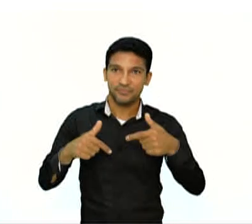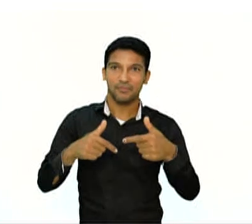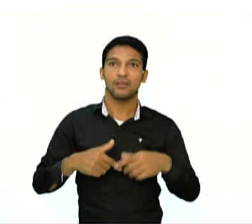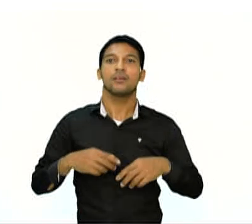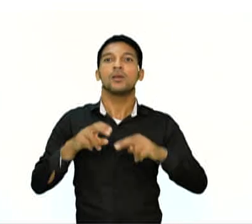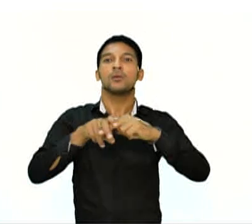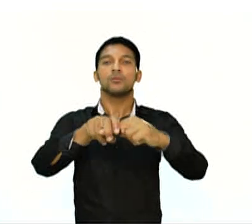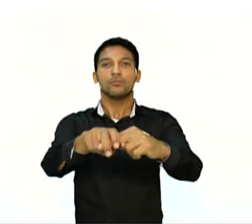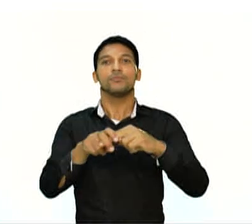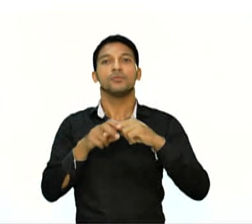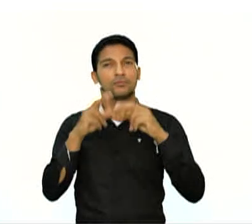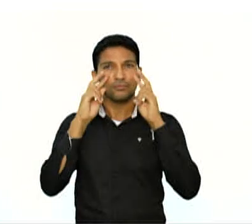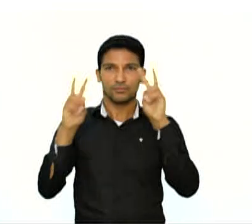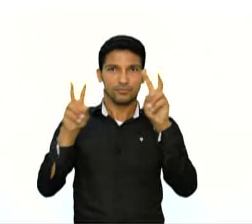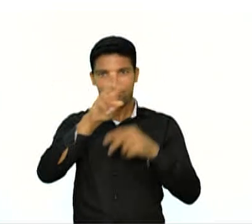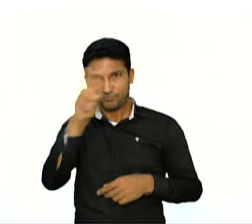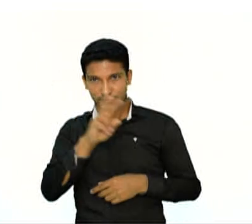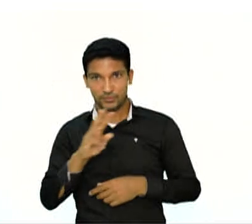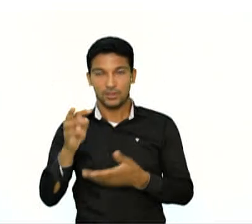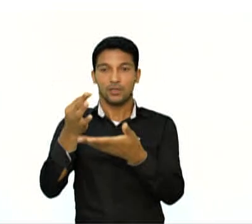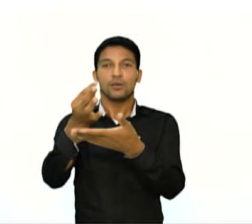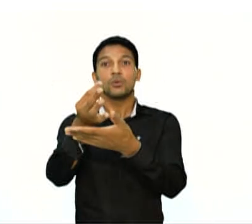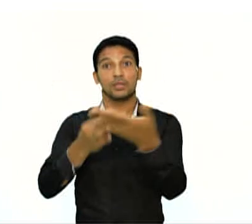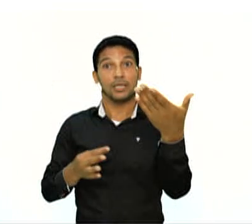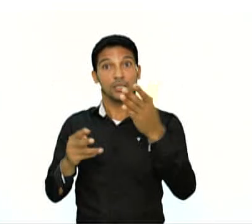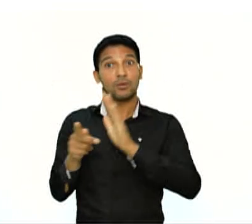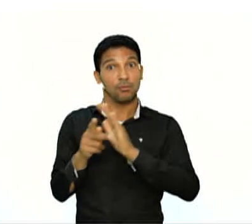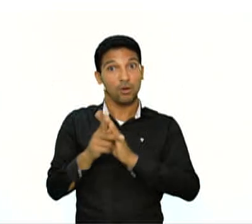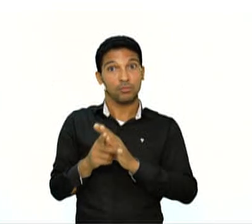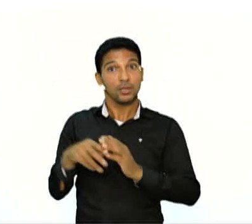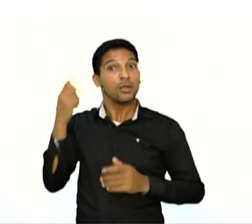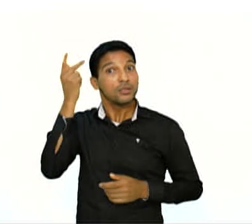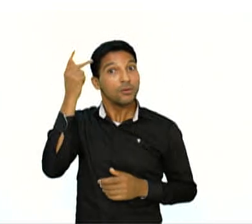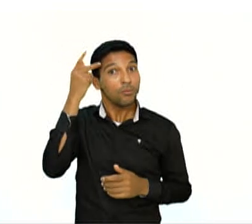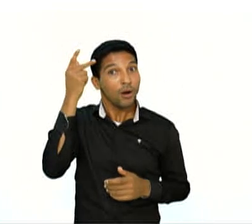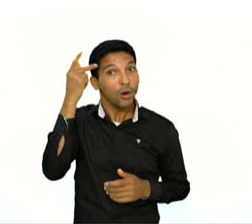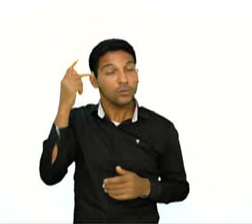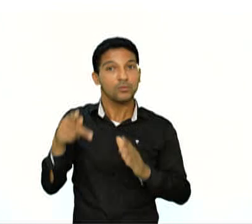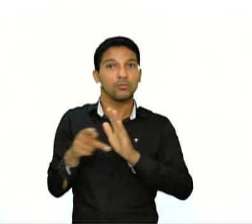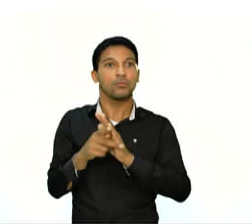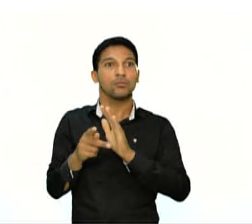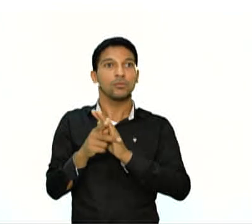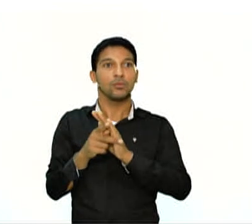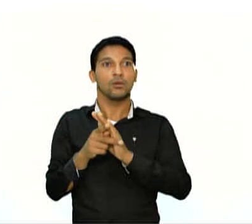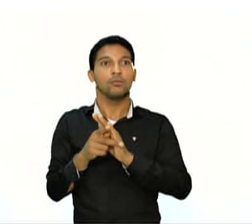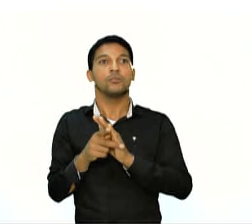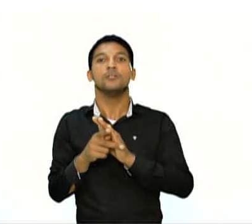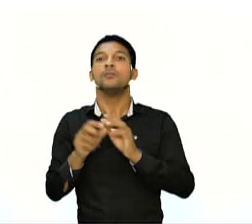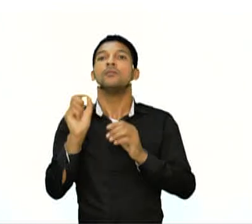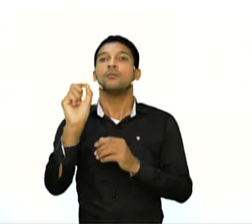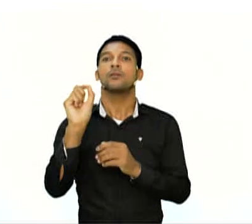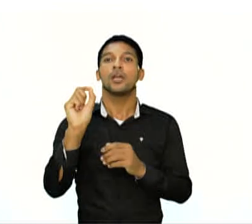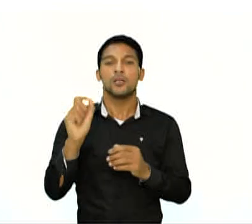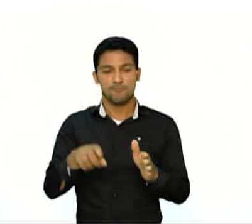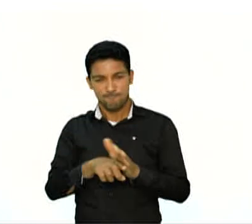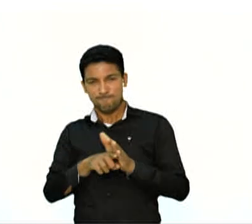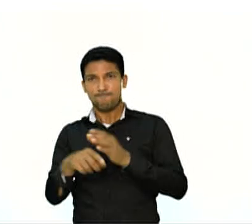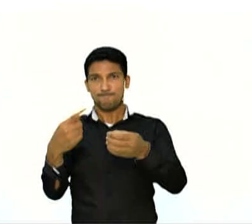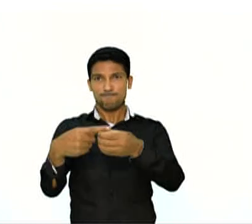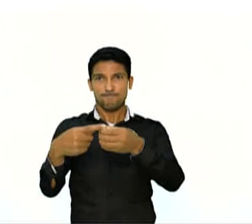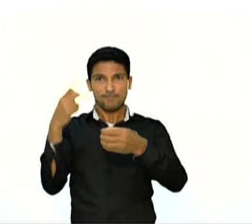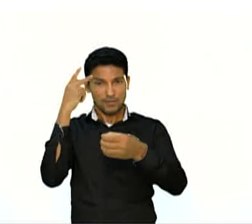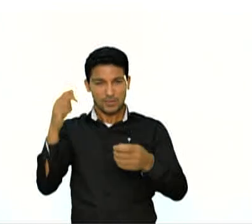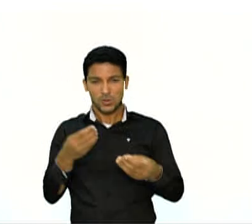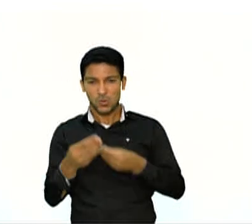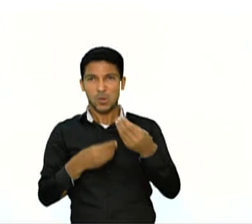de um estudo em microclimas na região de São Paulo, feito pela EDUSP em 2005. O que se identifica é: